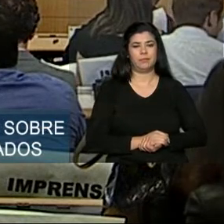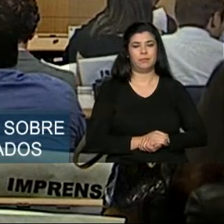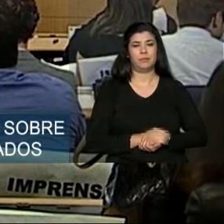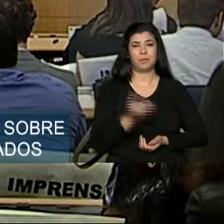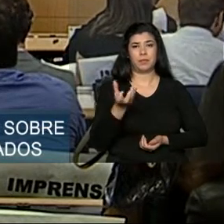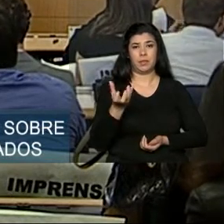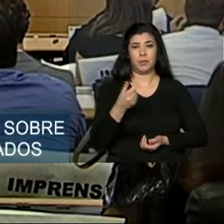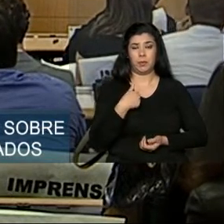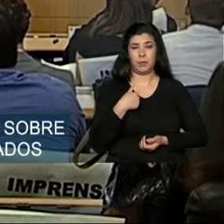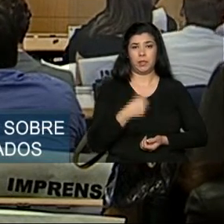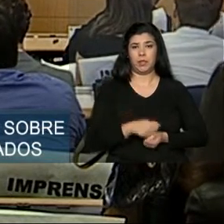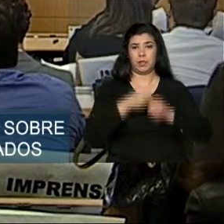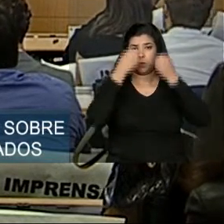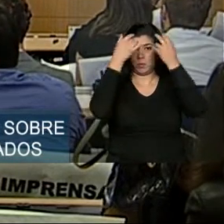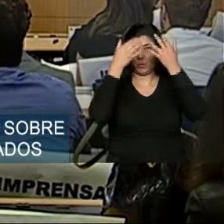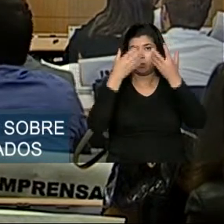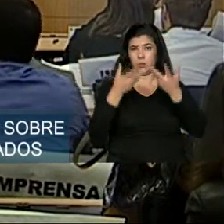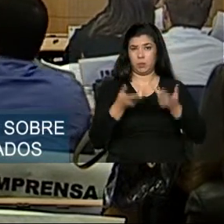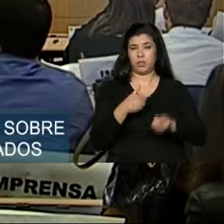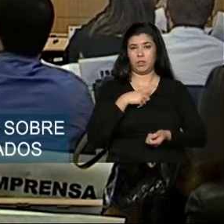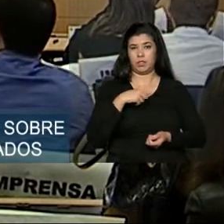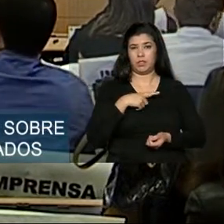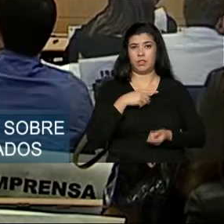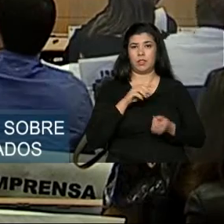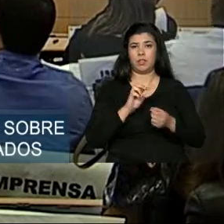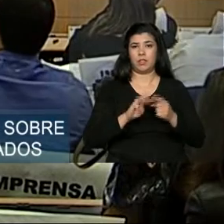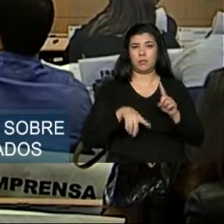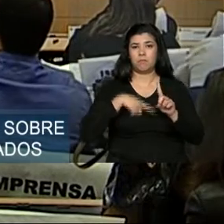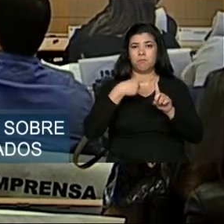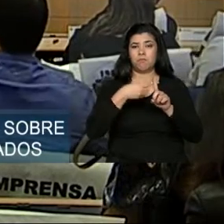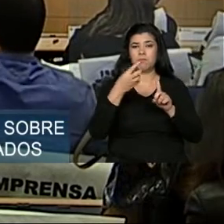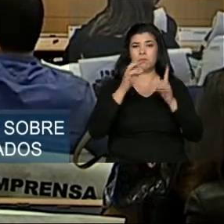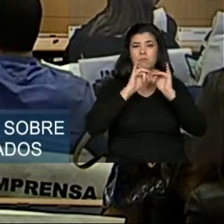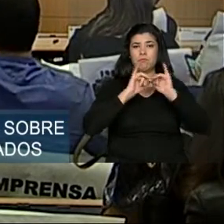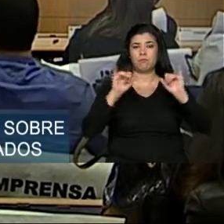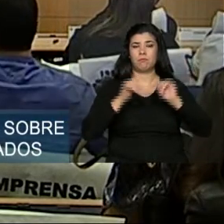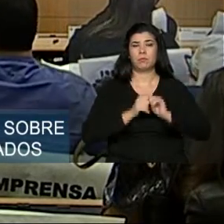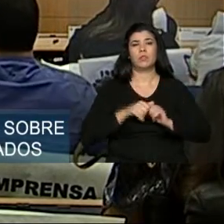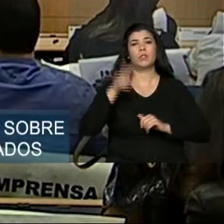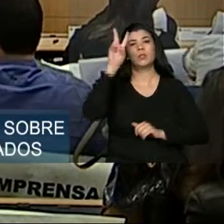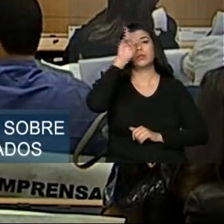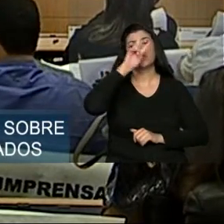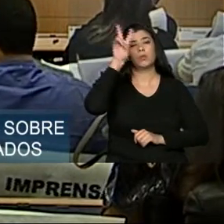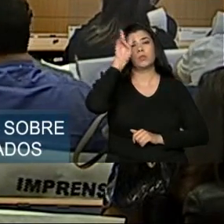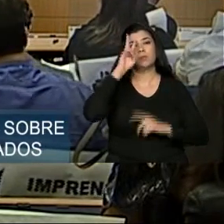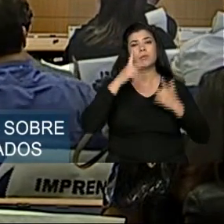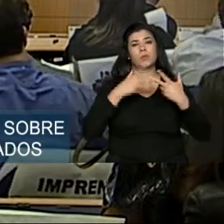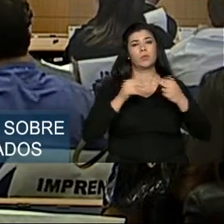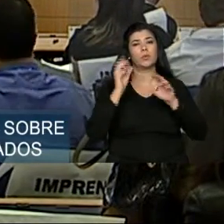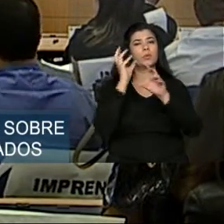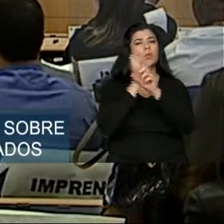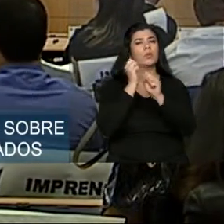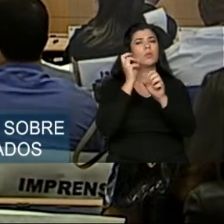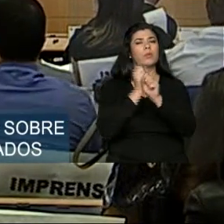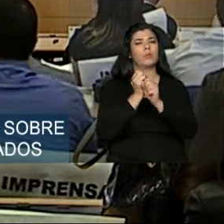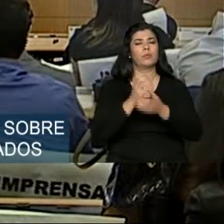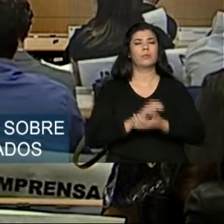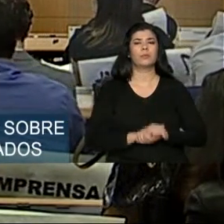fazer um comentário complementando o senhor ministro, fazendo um exercício aqui de cálculo.